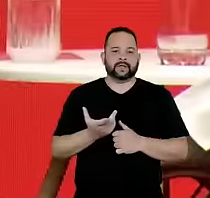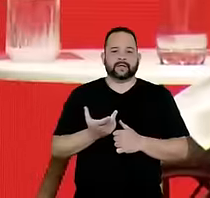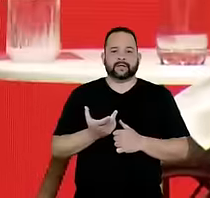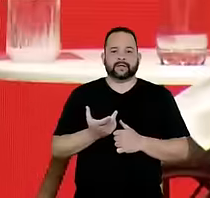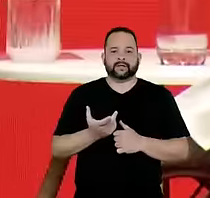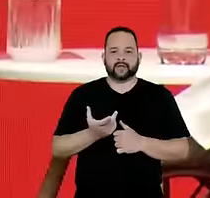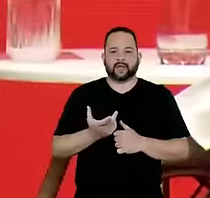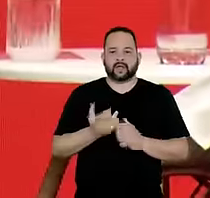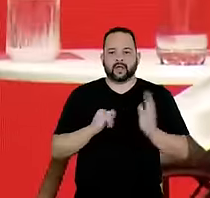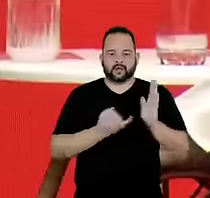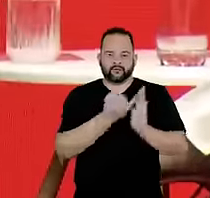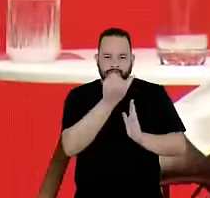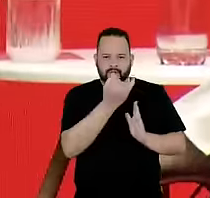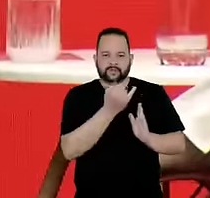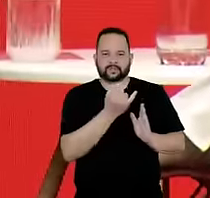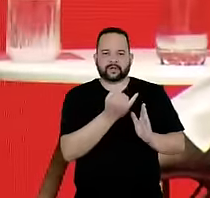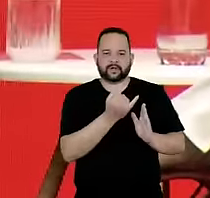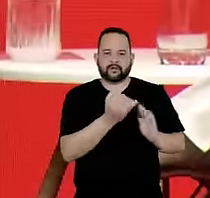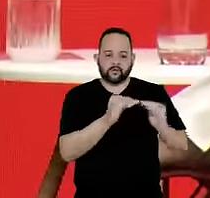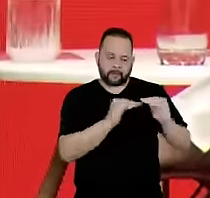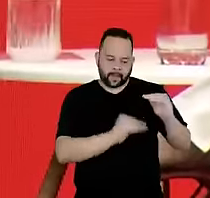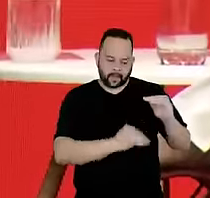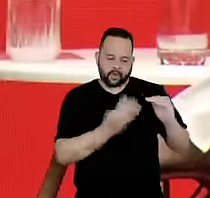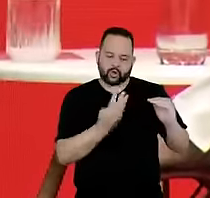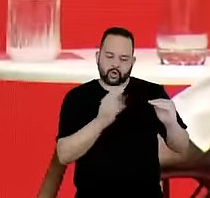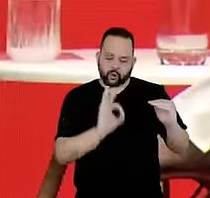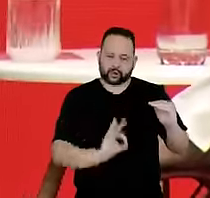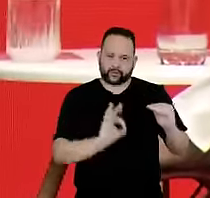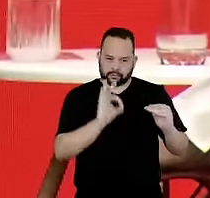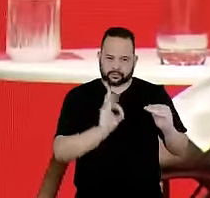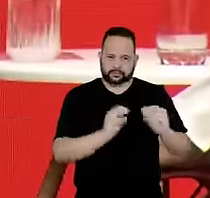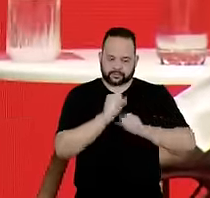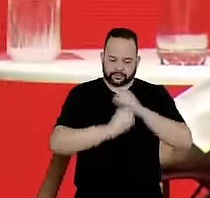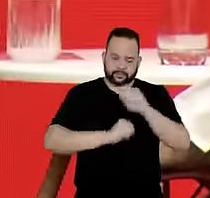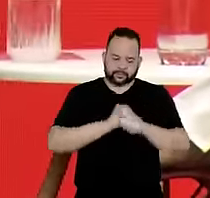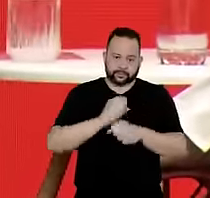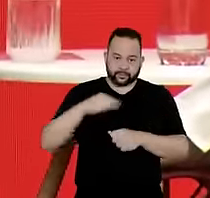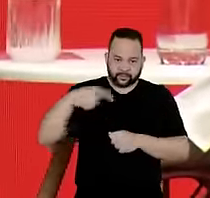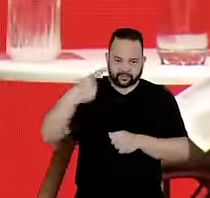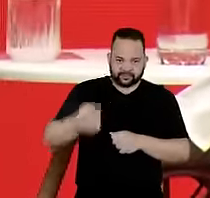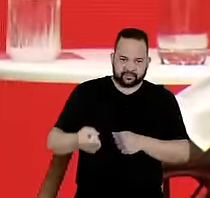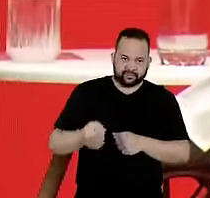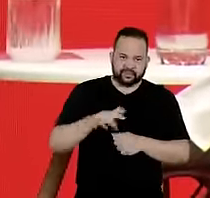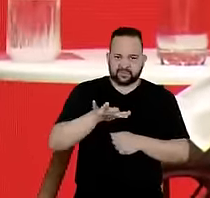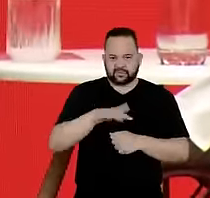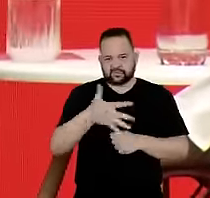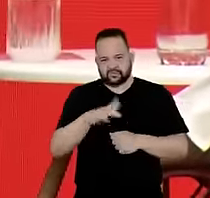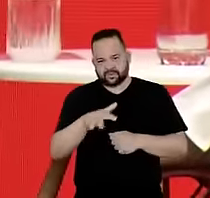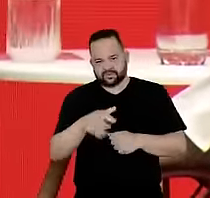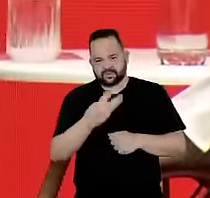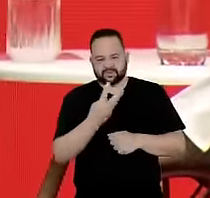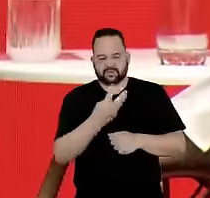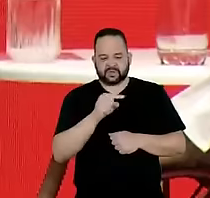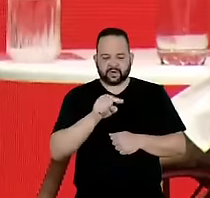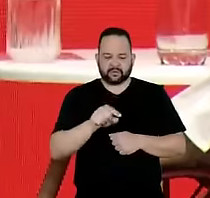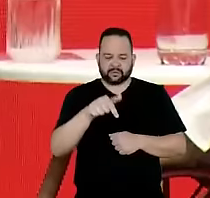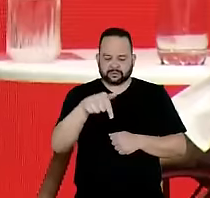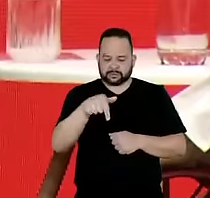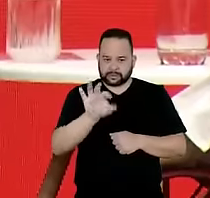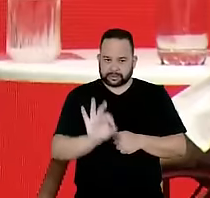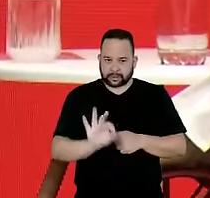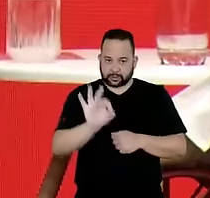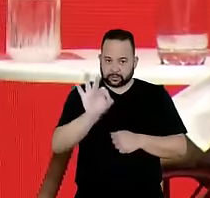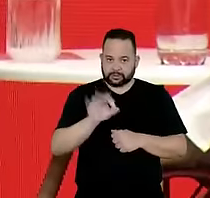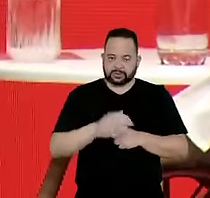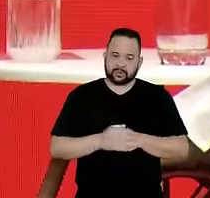4% para ano que vem né o Focus tá em 3.7 eh Pode ser que seja um pouco